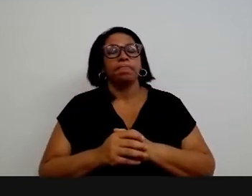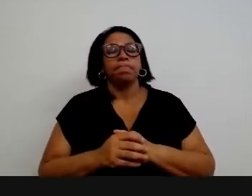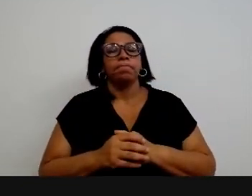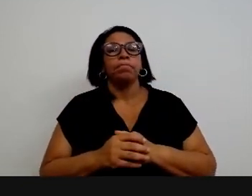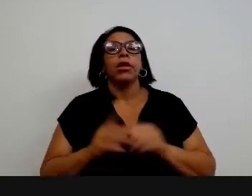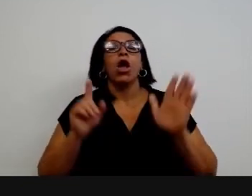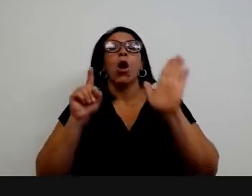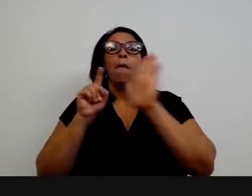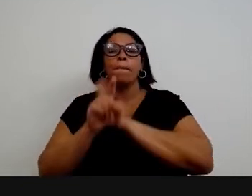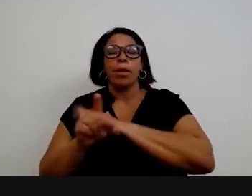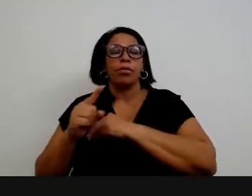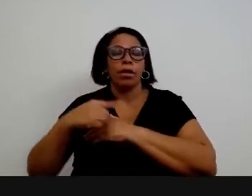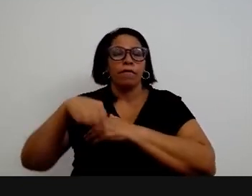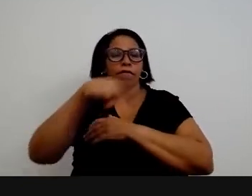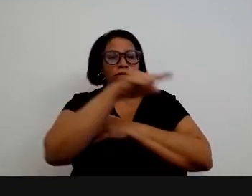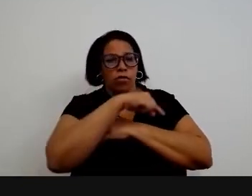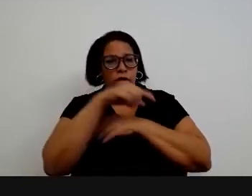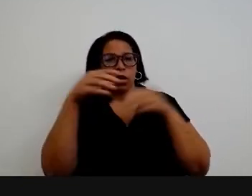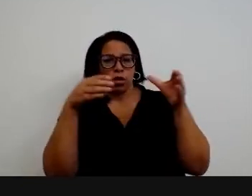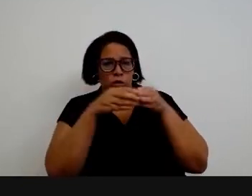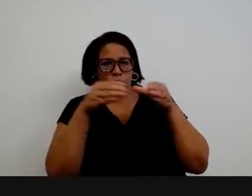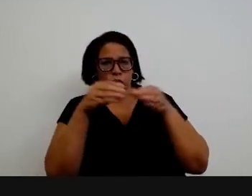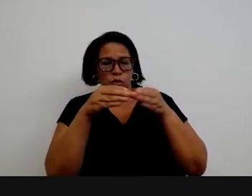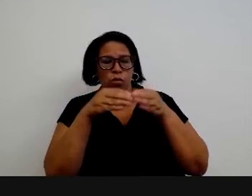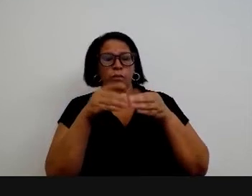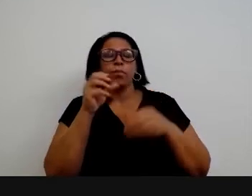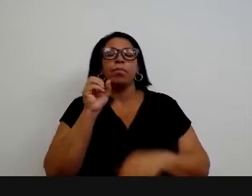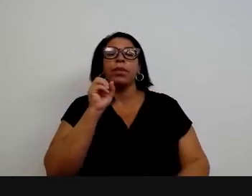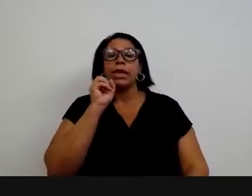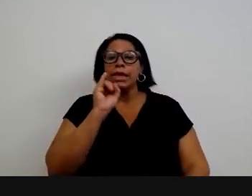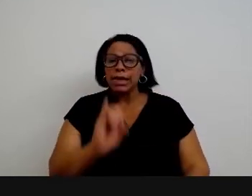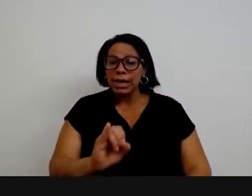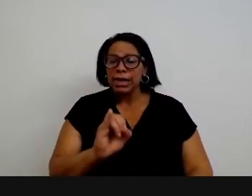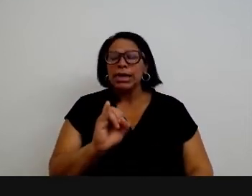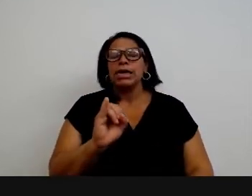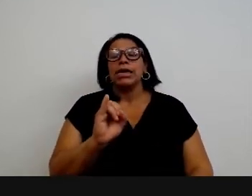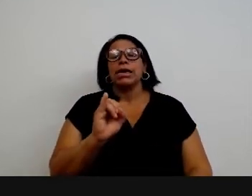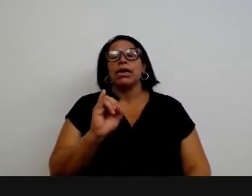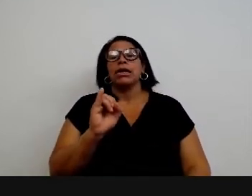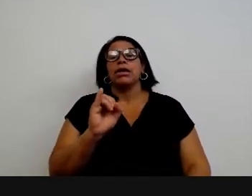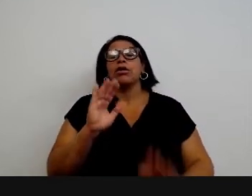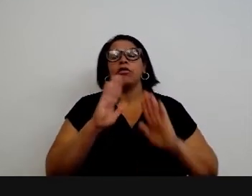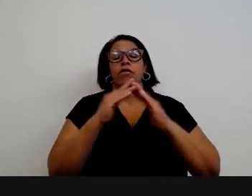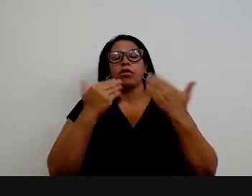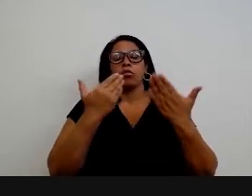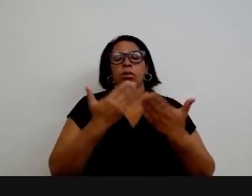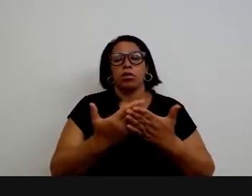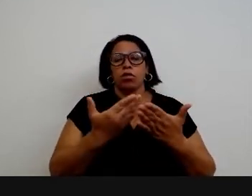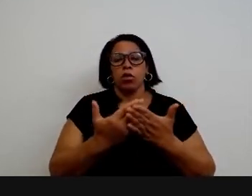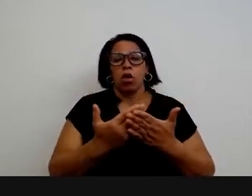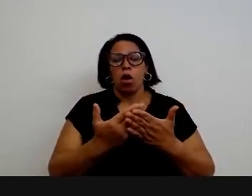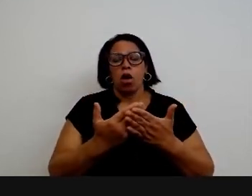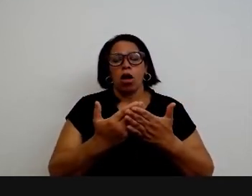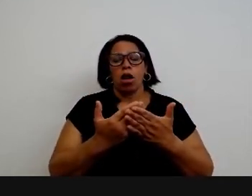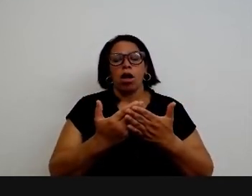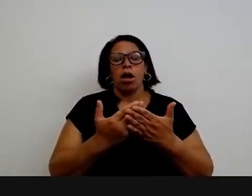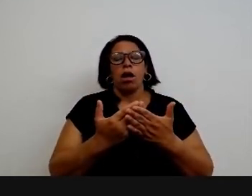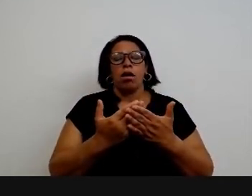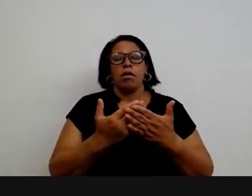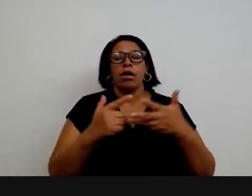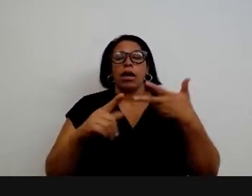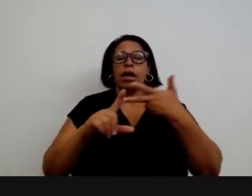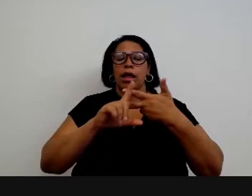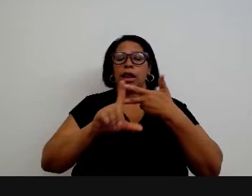apropriando disso, eu vou perguntar para vocês. E se a gente tivesse escolas e